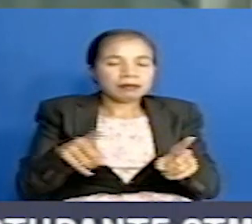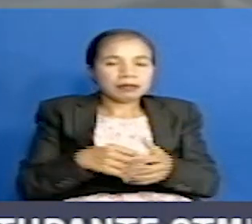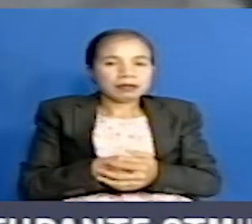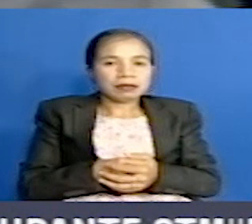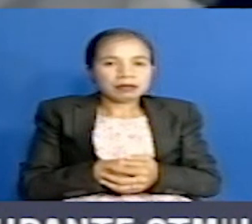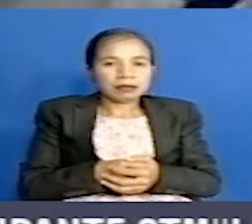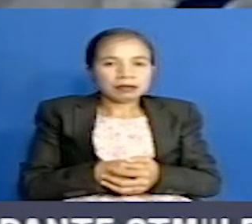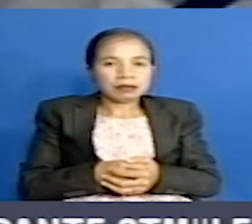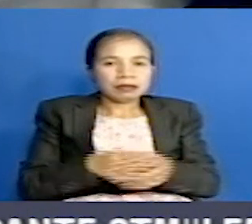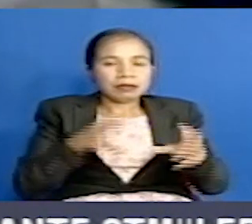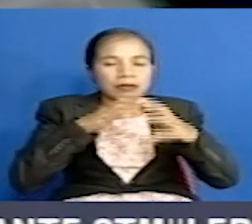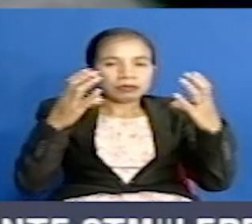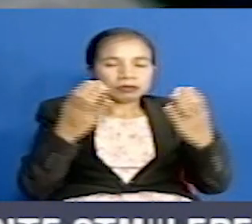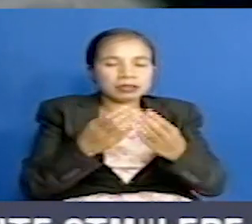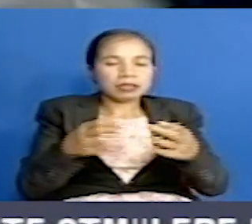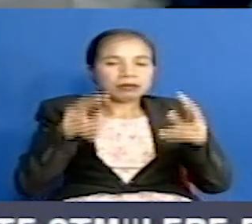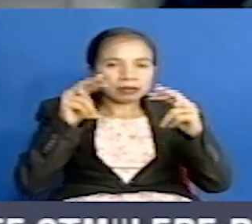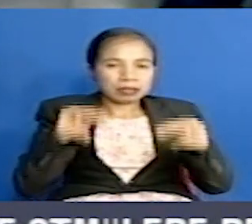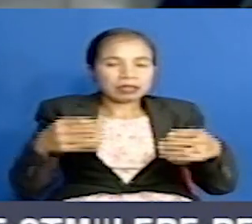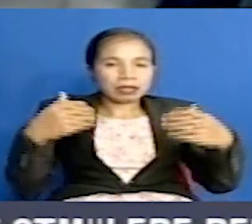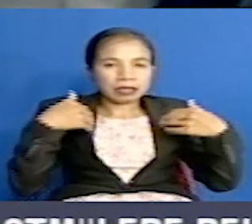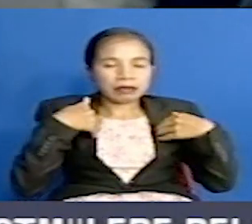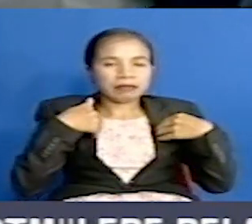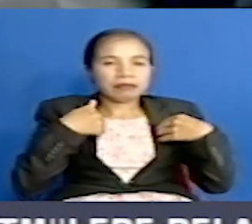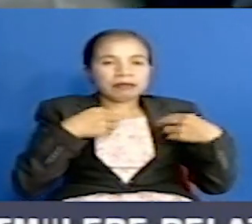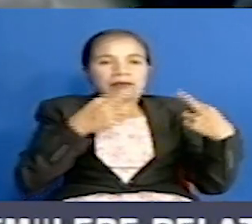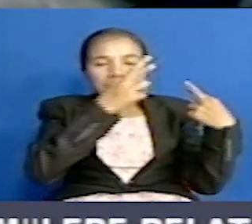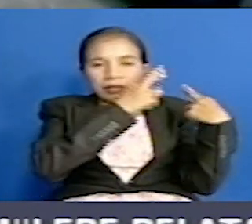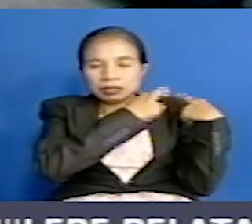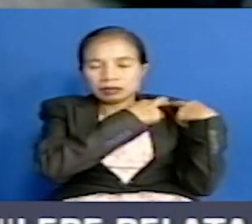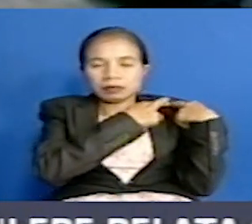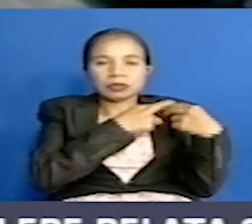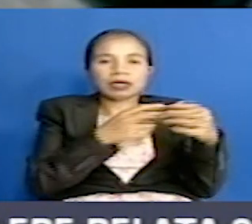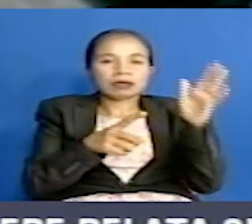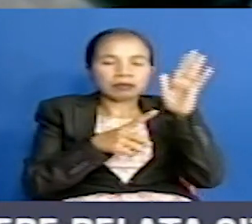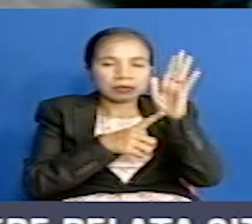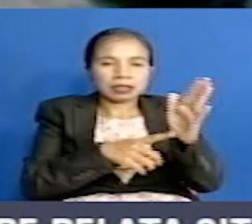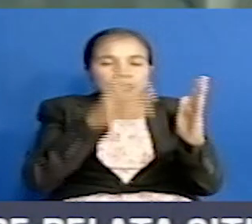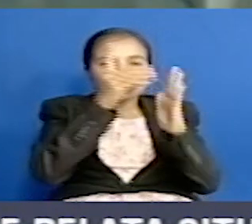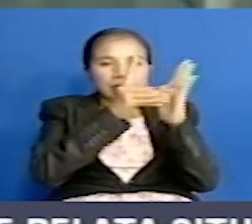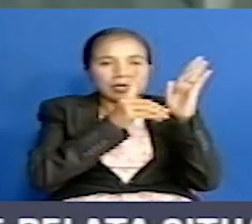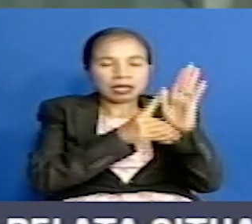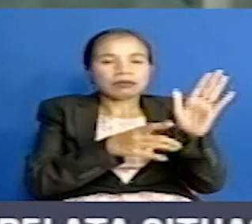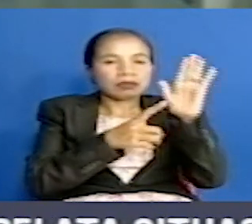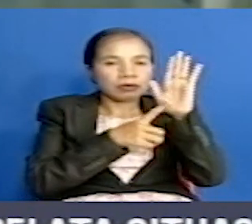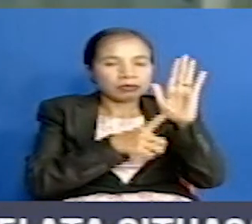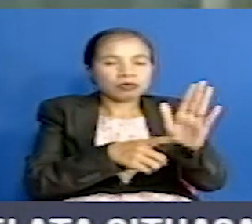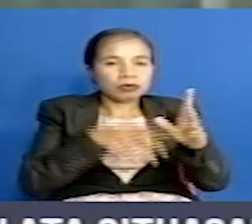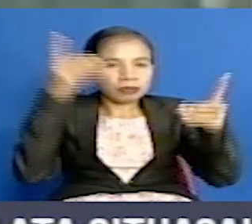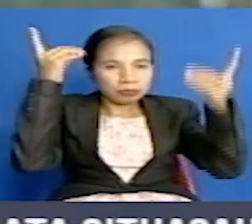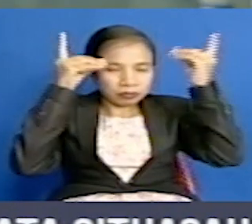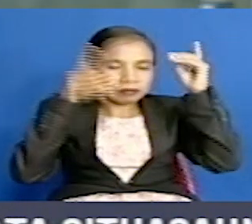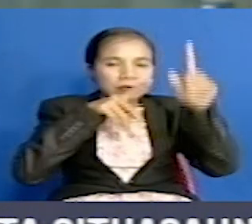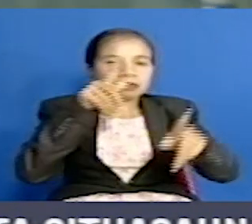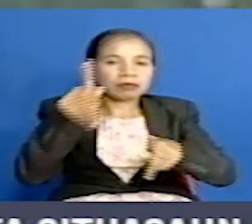sira mabe conselho e obrigação atu apresenta dados evidência no preocupação comunidade